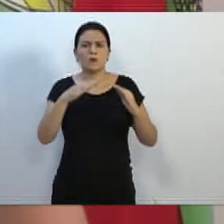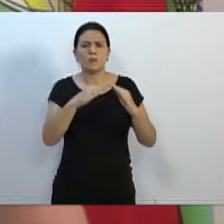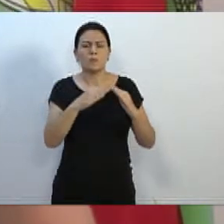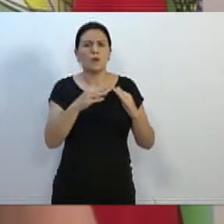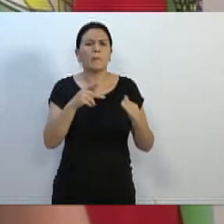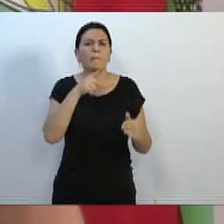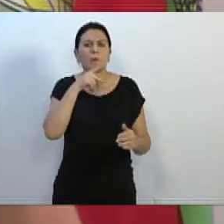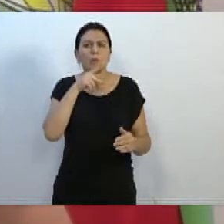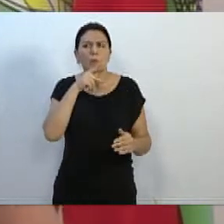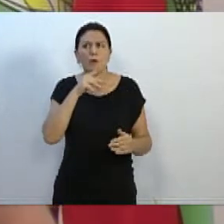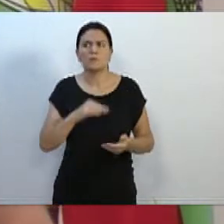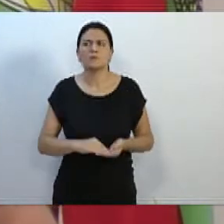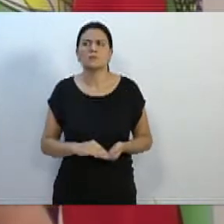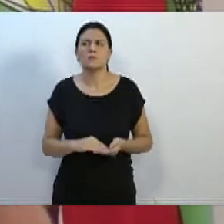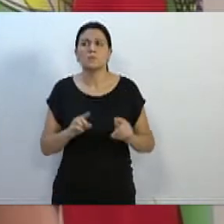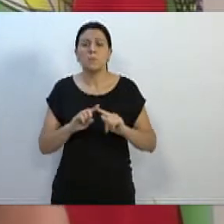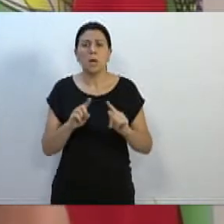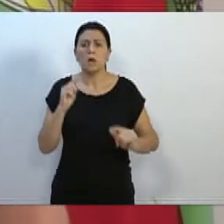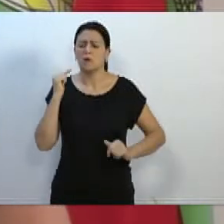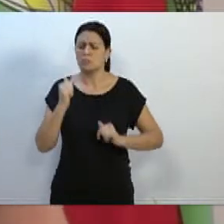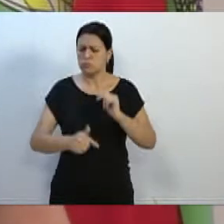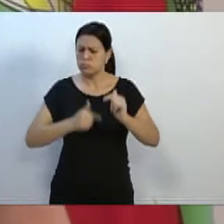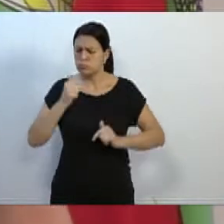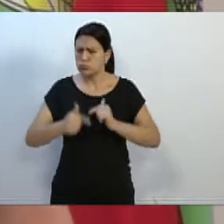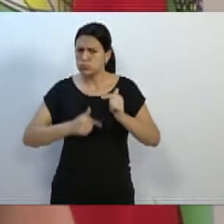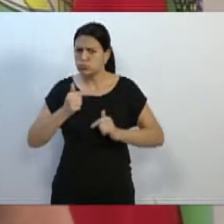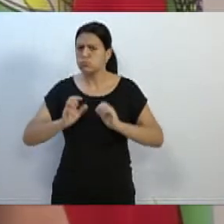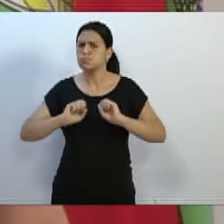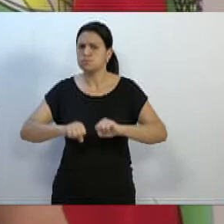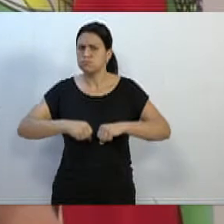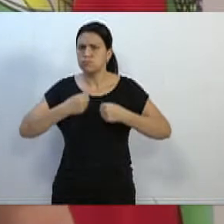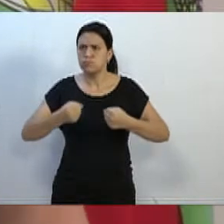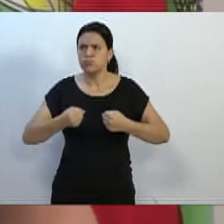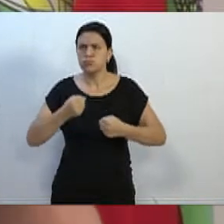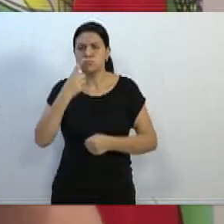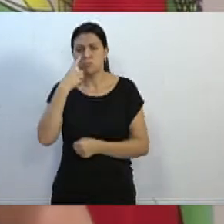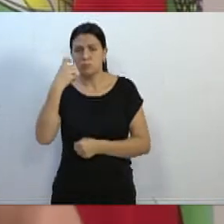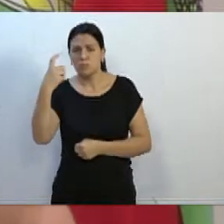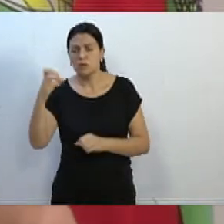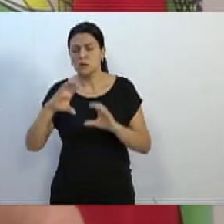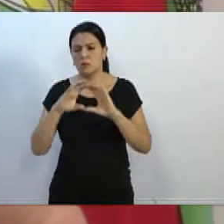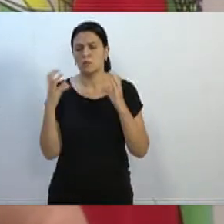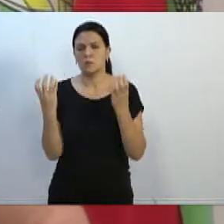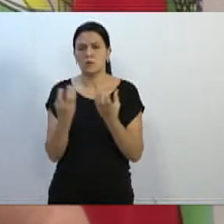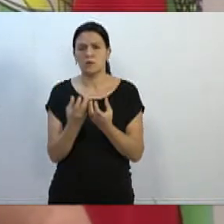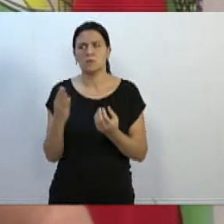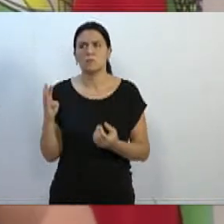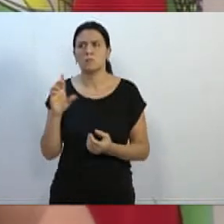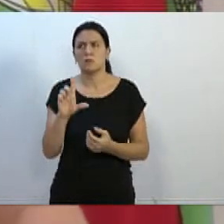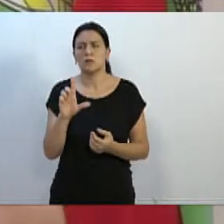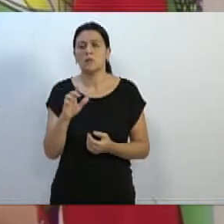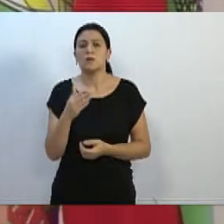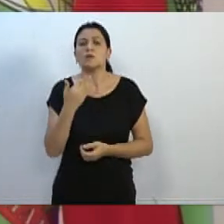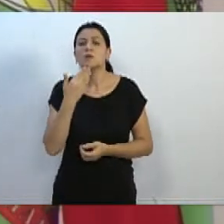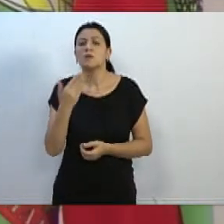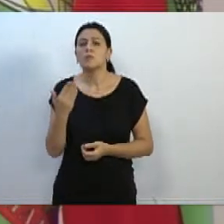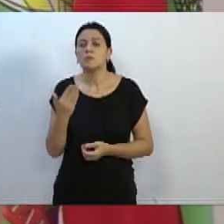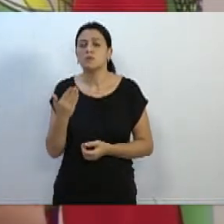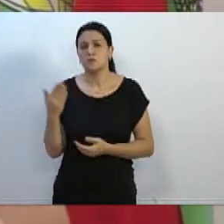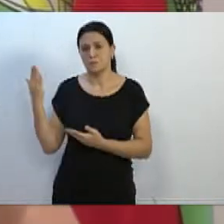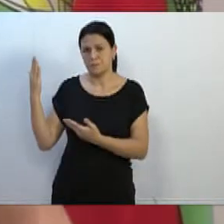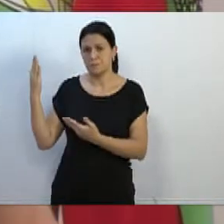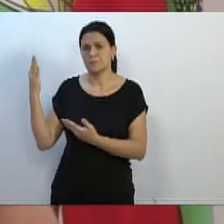Catarina, mas que tem trabalhado muito por interesses da nossa comunidade. E gostaria de pedir, por gentileza, para o